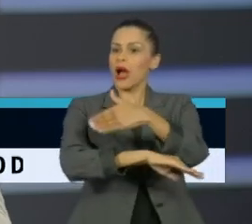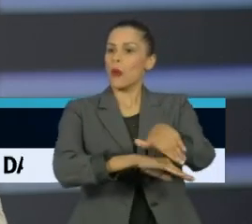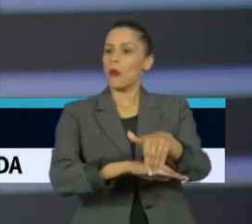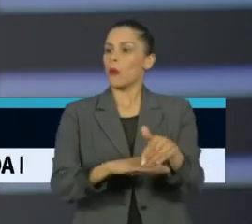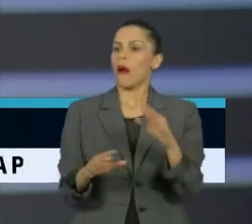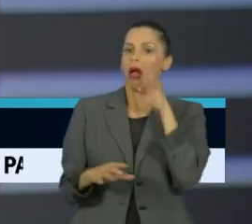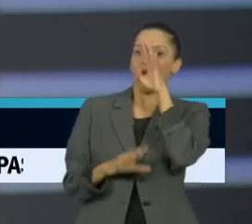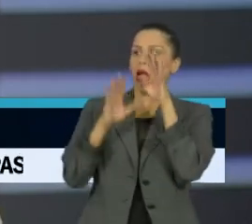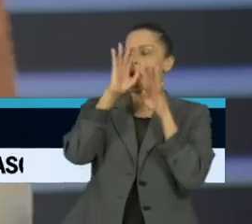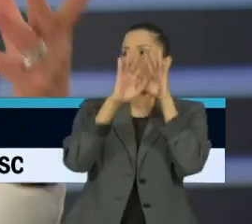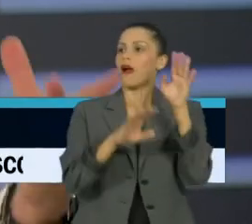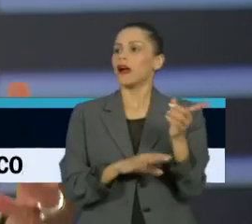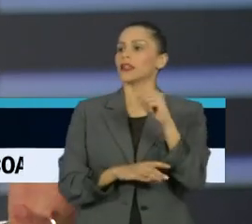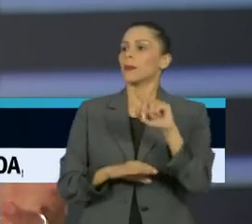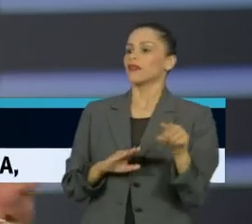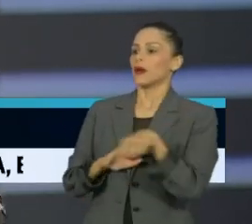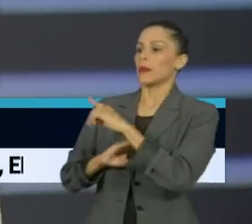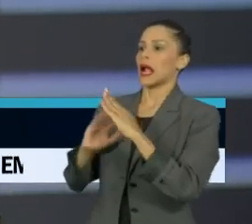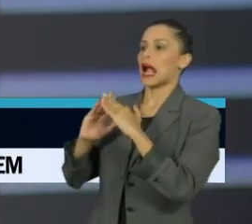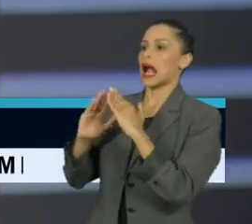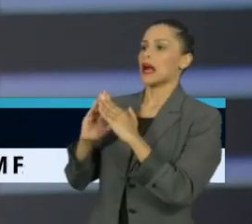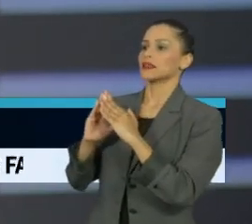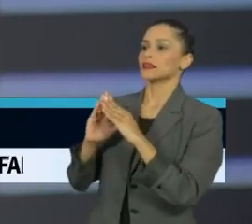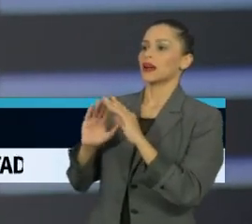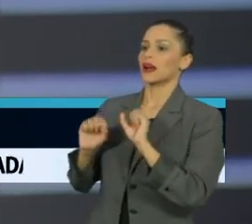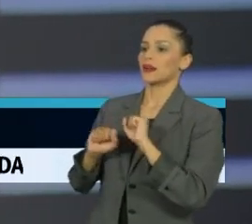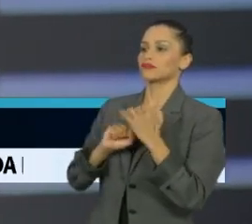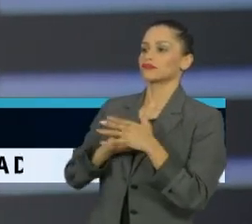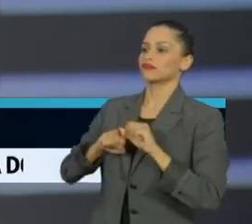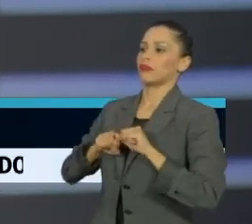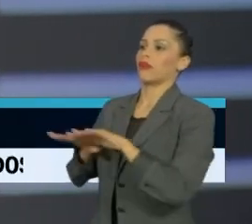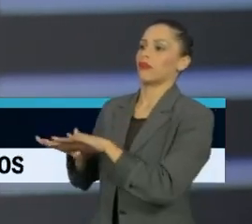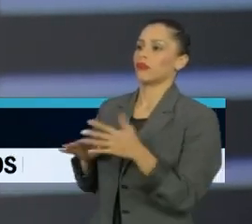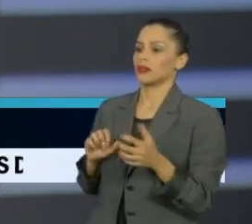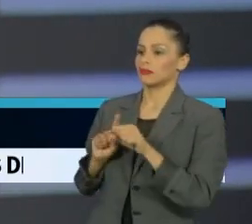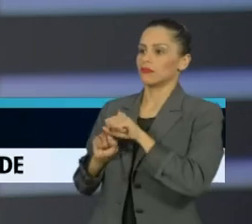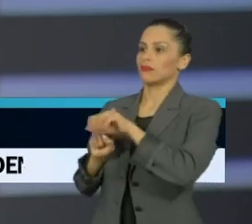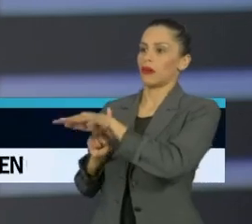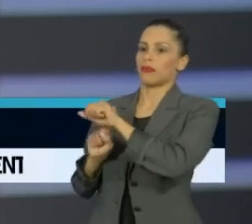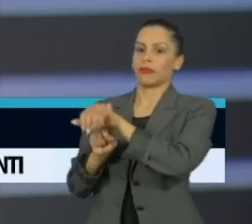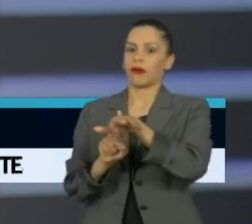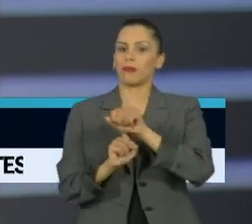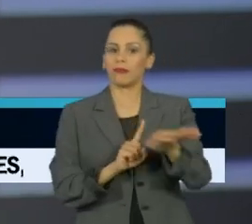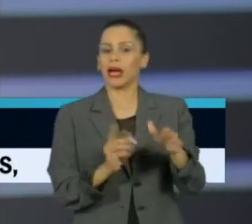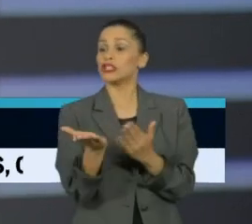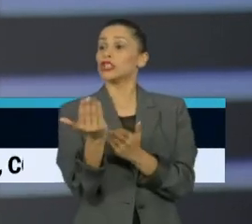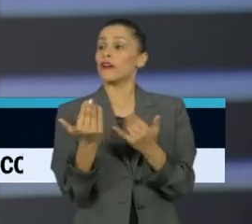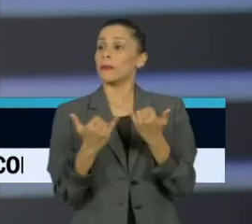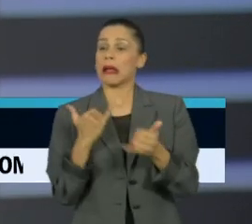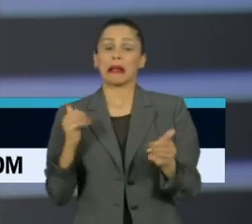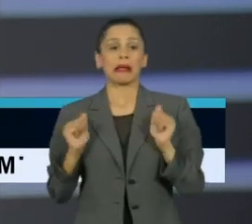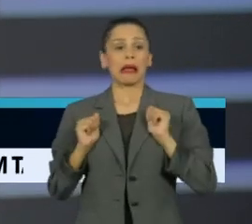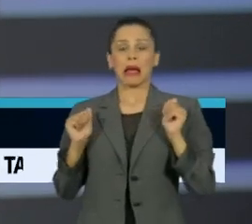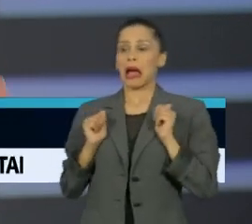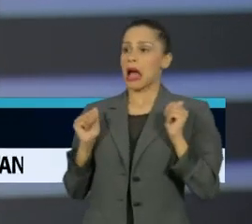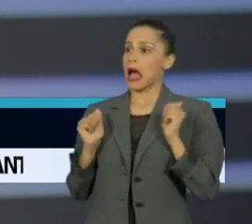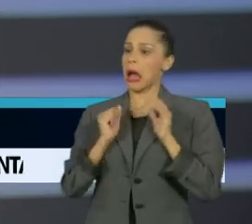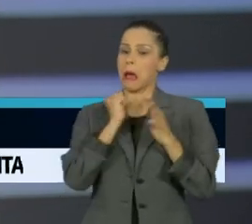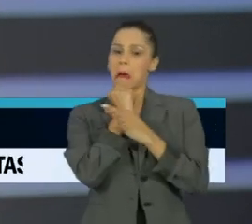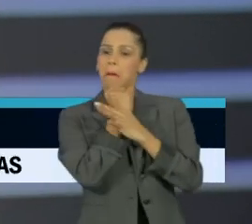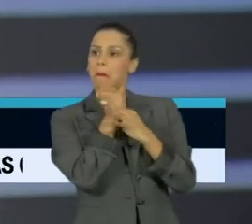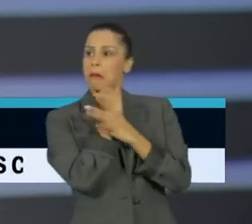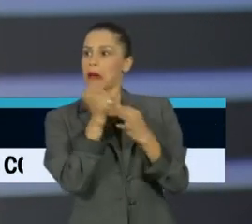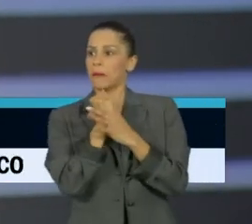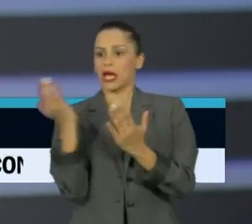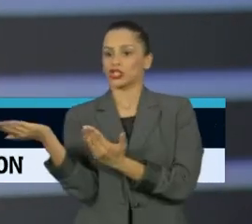bem ele até ele fala em super-heróis né eles se sentem muito mais protegido sem menos vulneráveis tudo bem